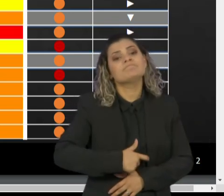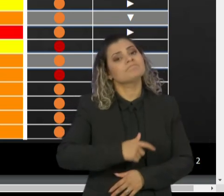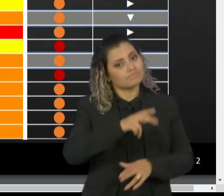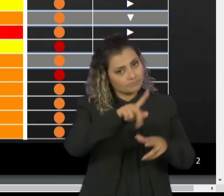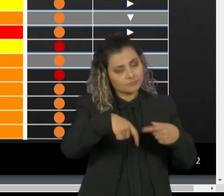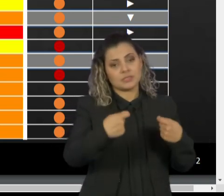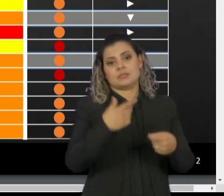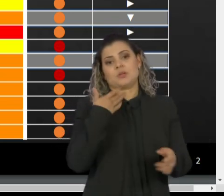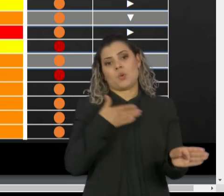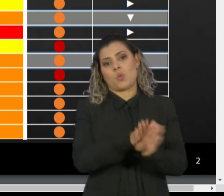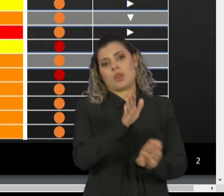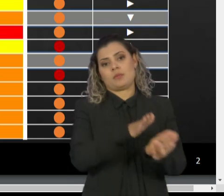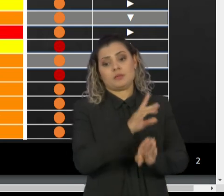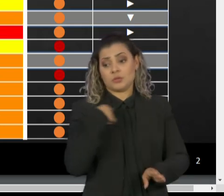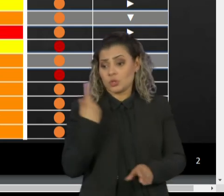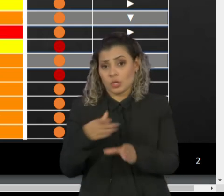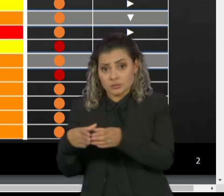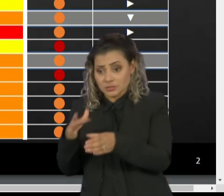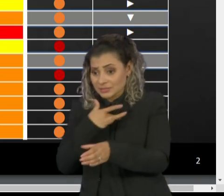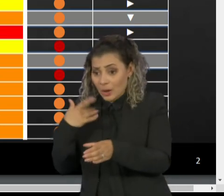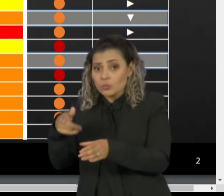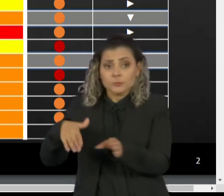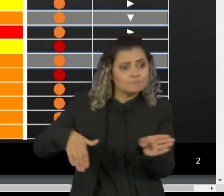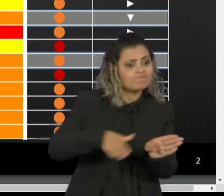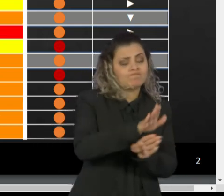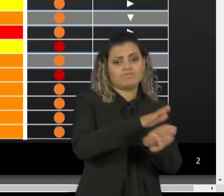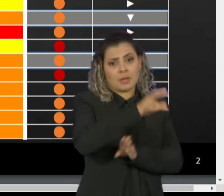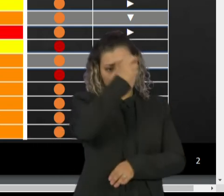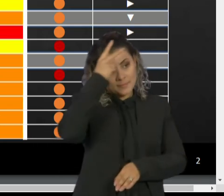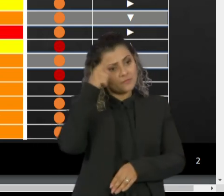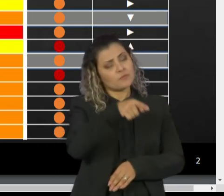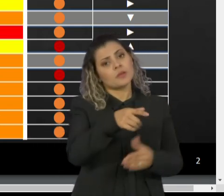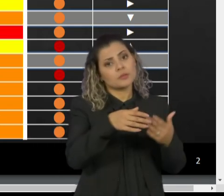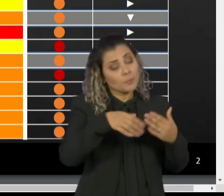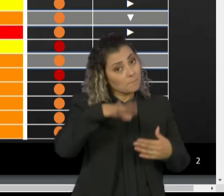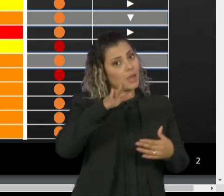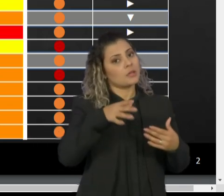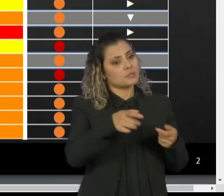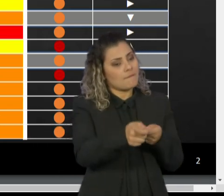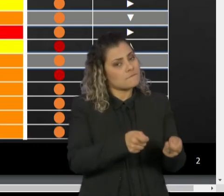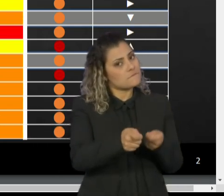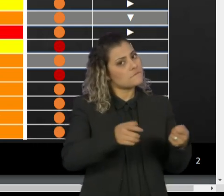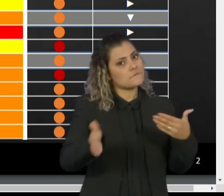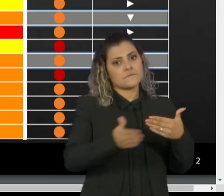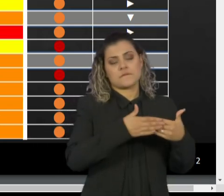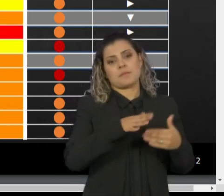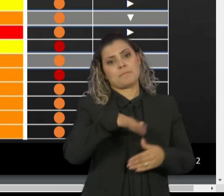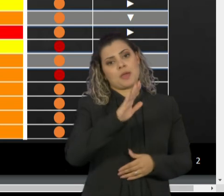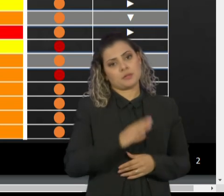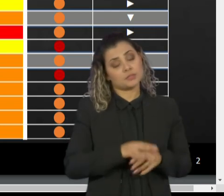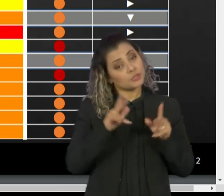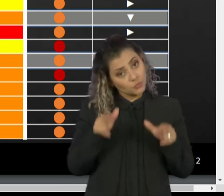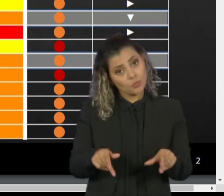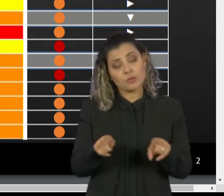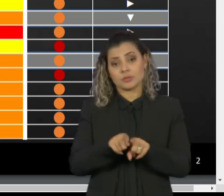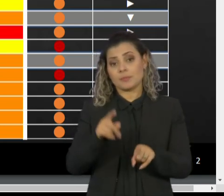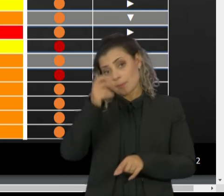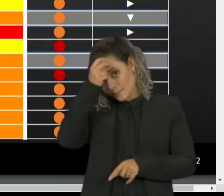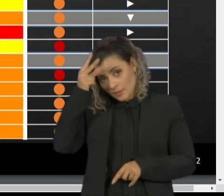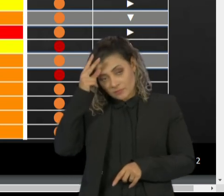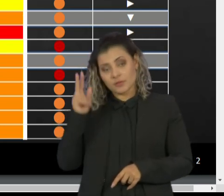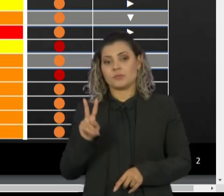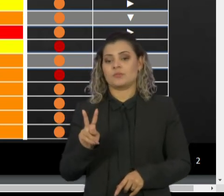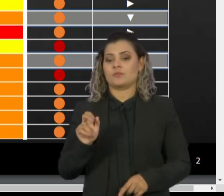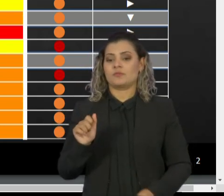técnicas orientando ou sugerindo que o prefeito seja mais restritivo, como fez então o prefeito de